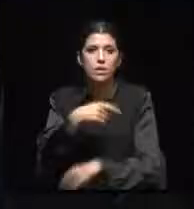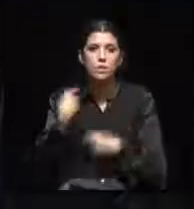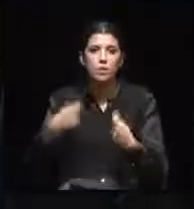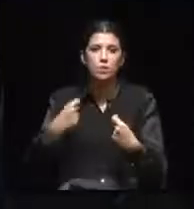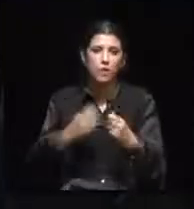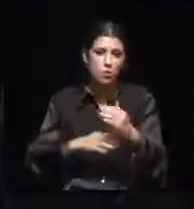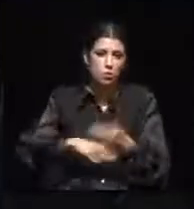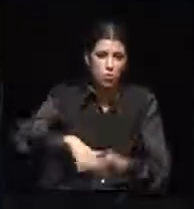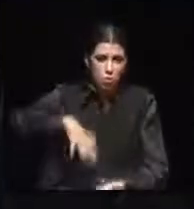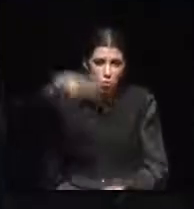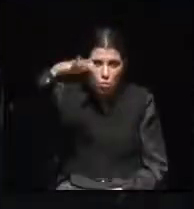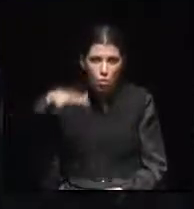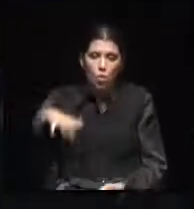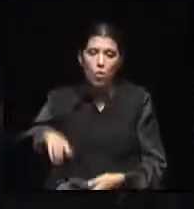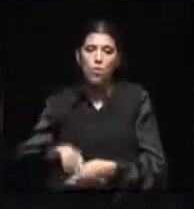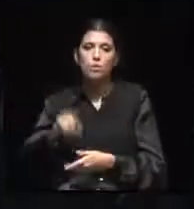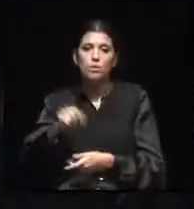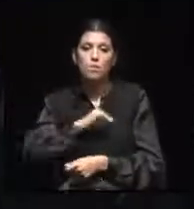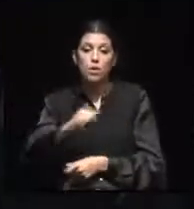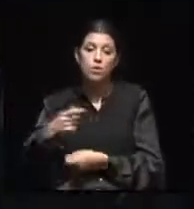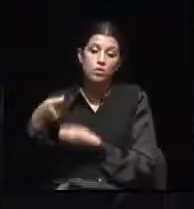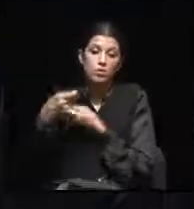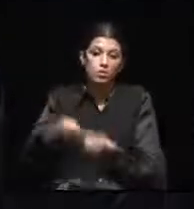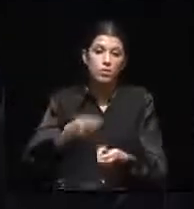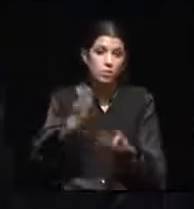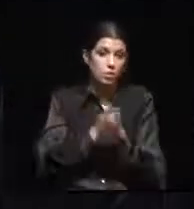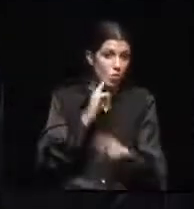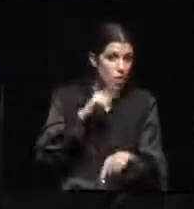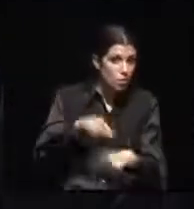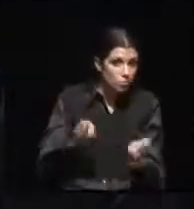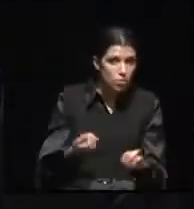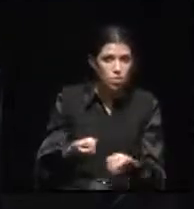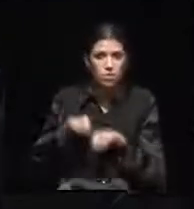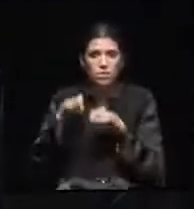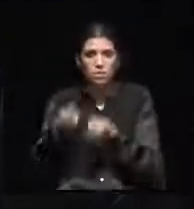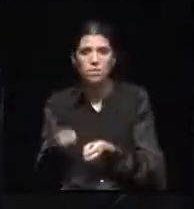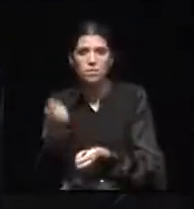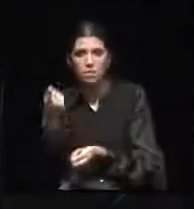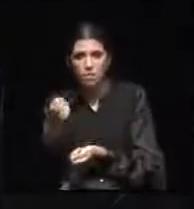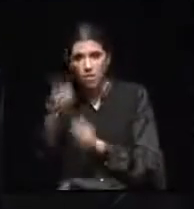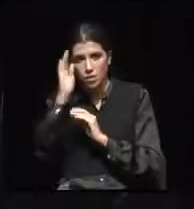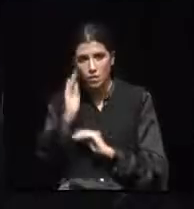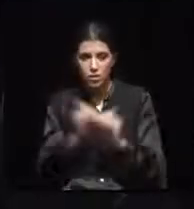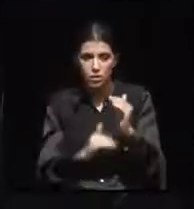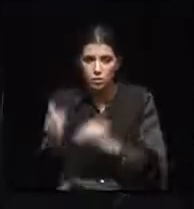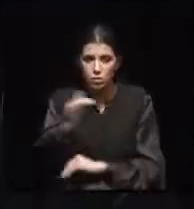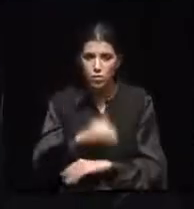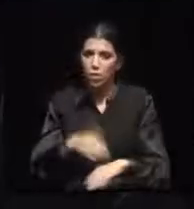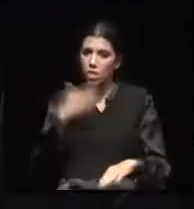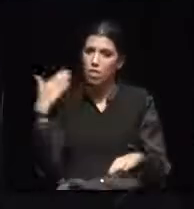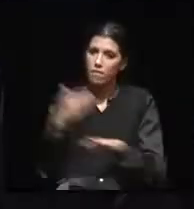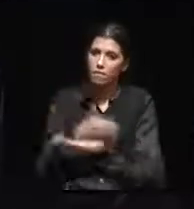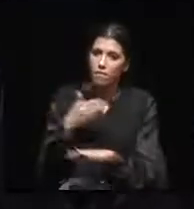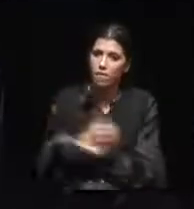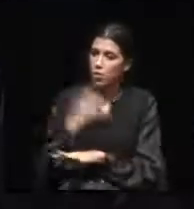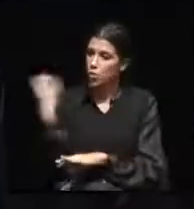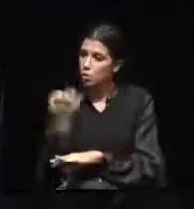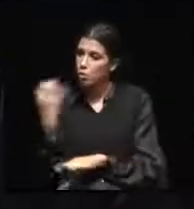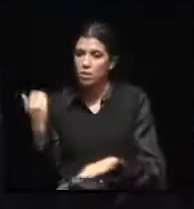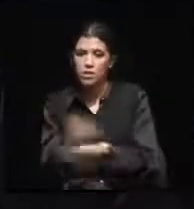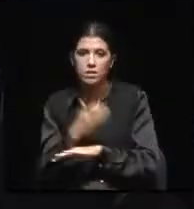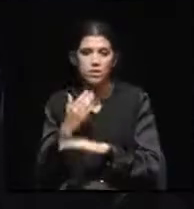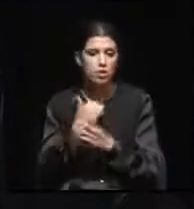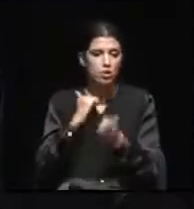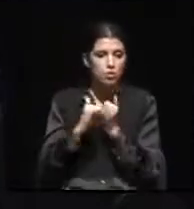custo de vida, contra o desinvestimento na escola pública e no ensino superior, pelo acesso ao desporto e à cultura e